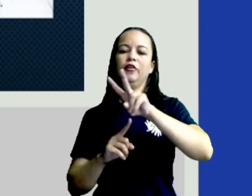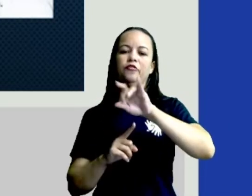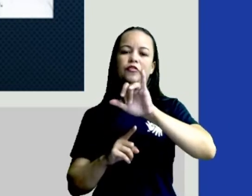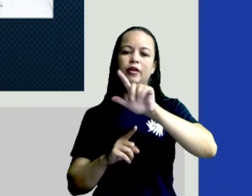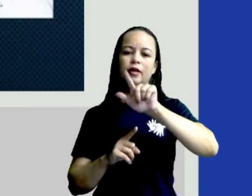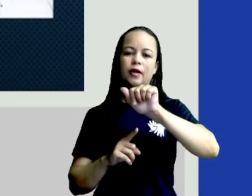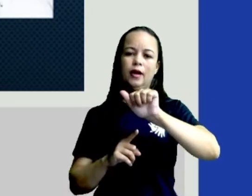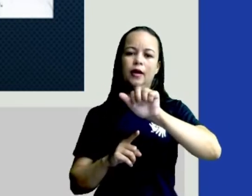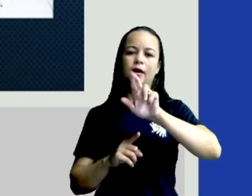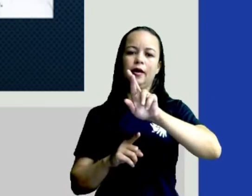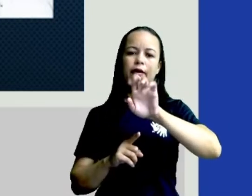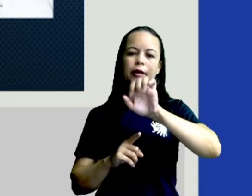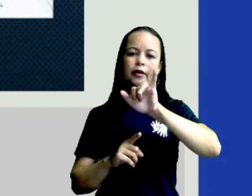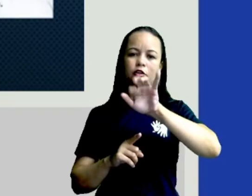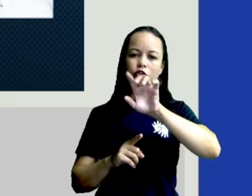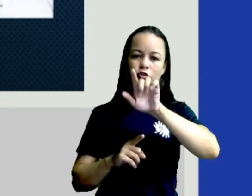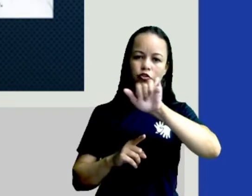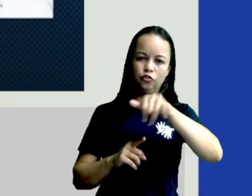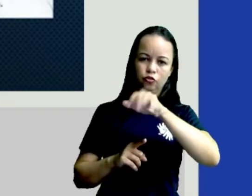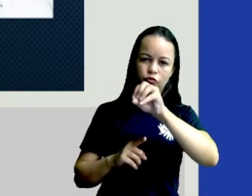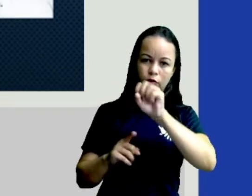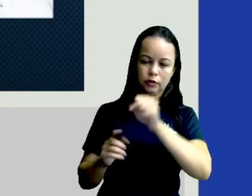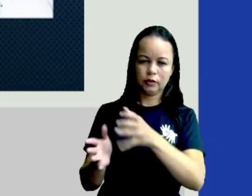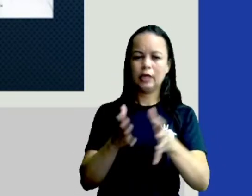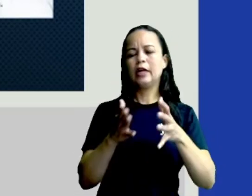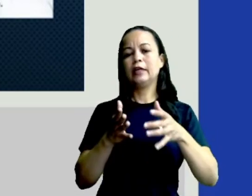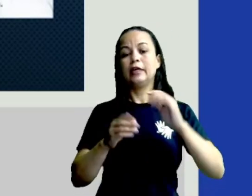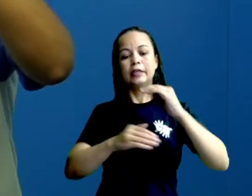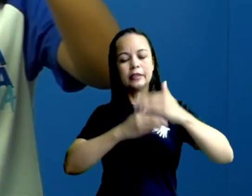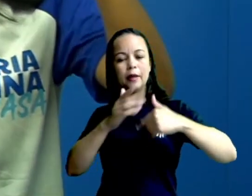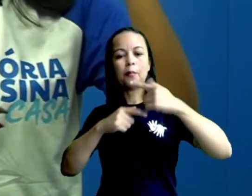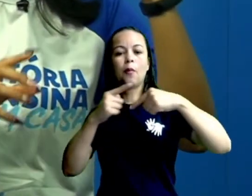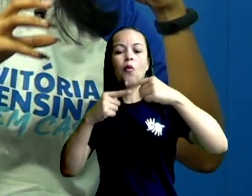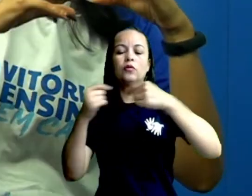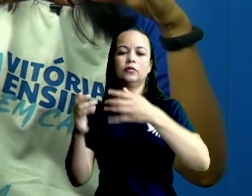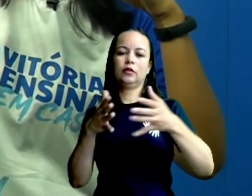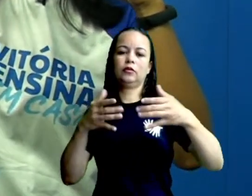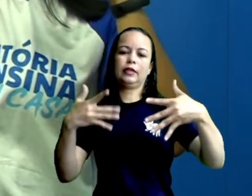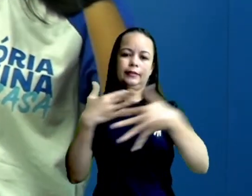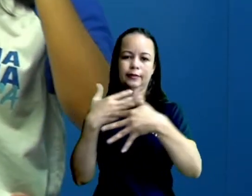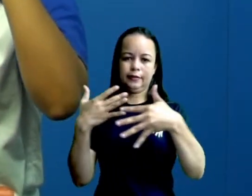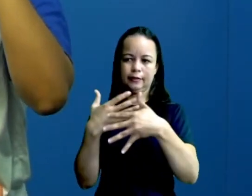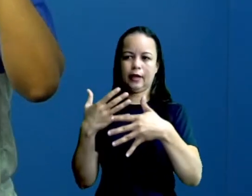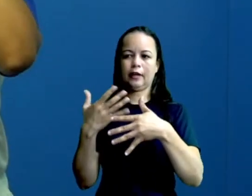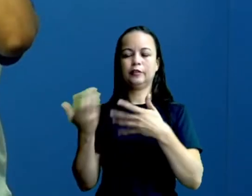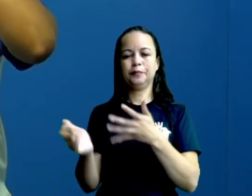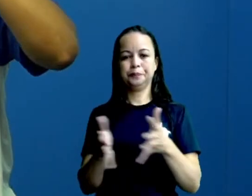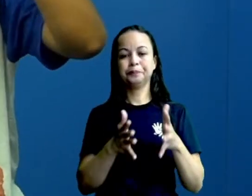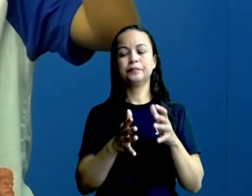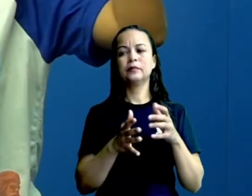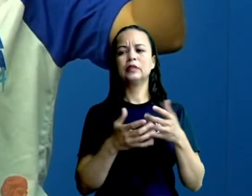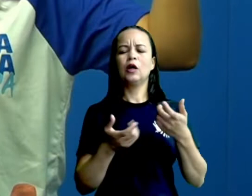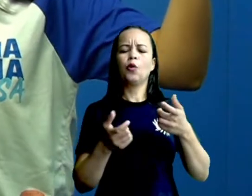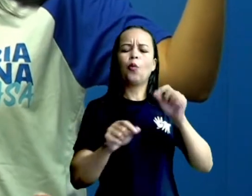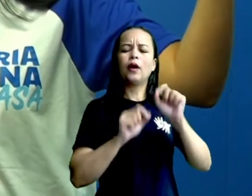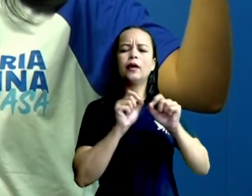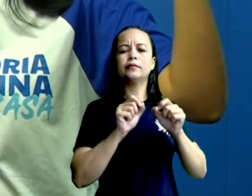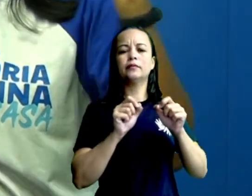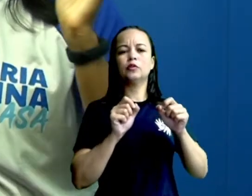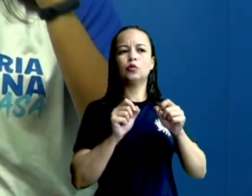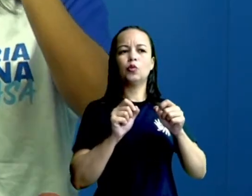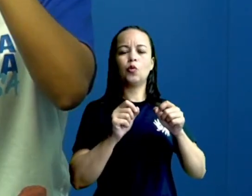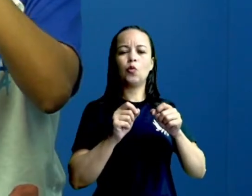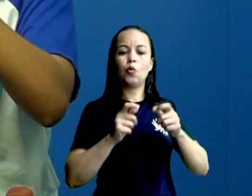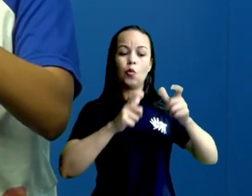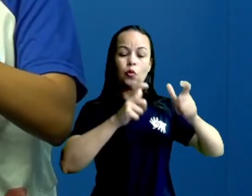tarde deram origem às cidades. Olha só, quando esses tropeiros se deslocavam de um local para outro, quando o percurso era muito